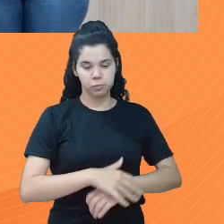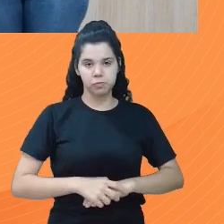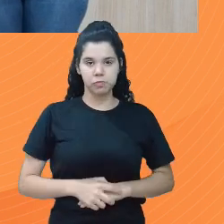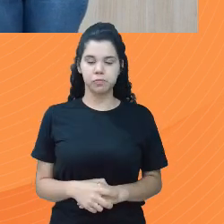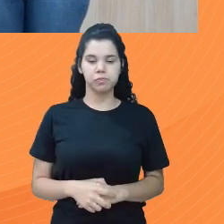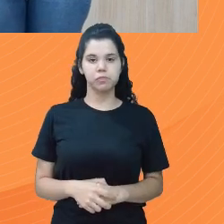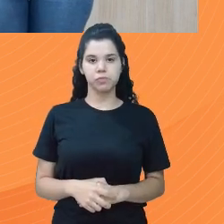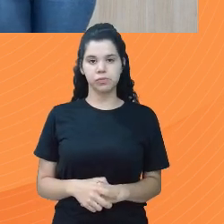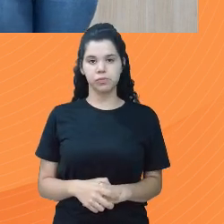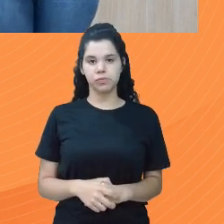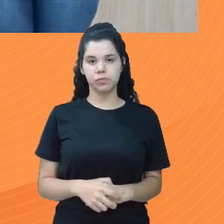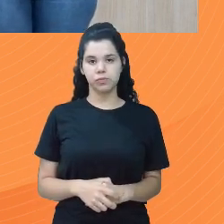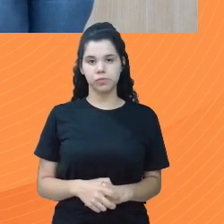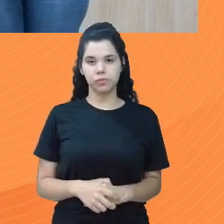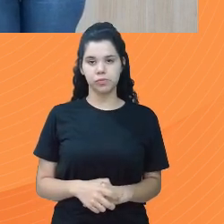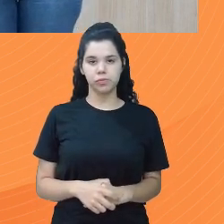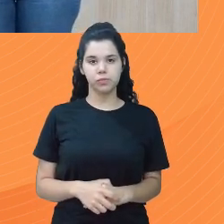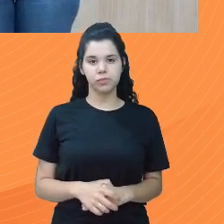Então,